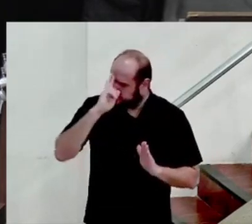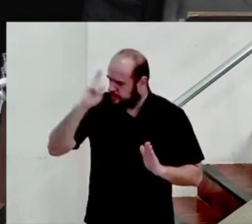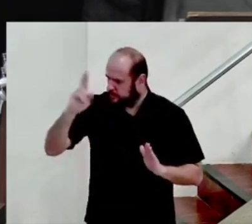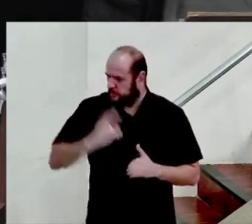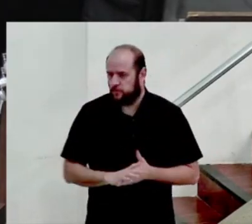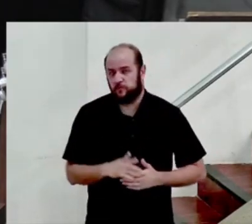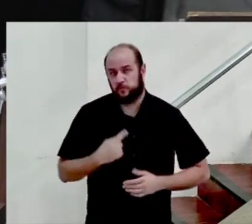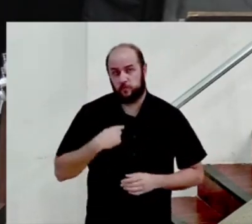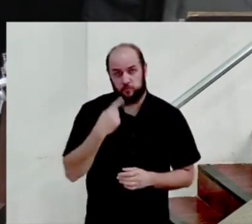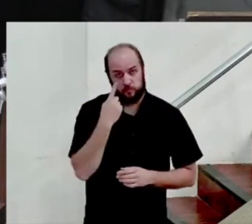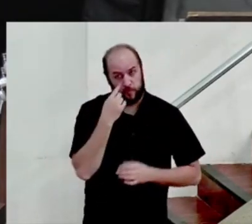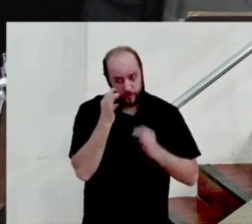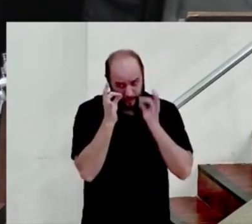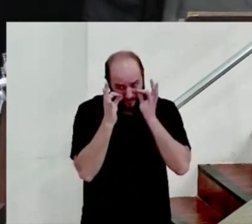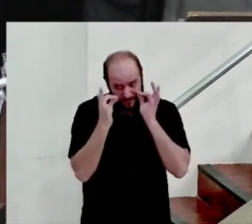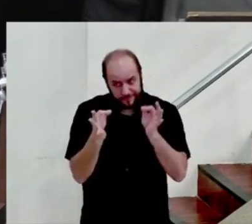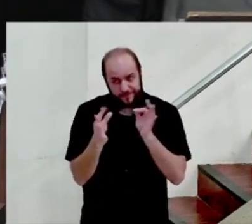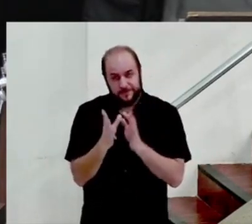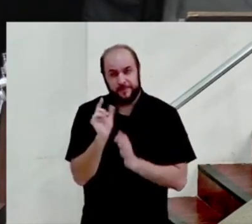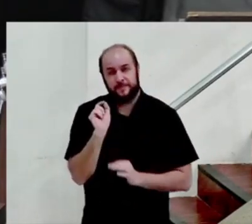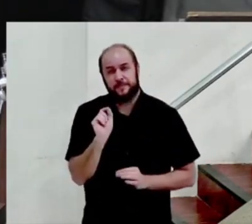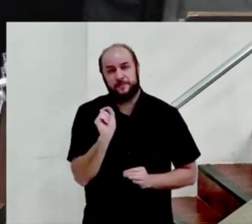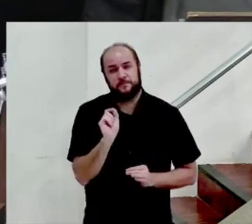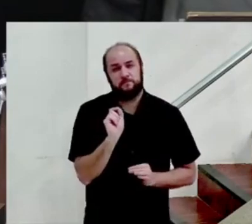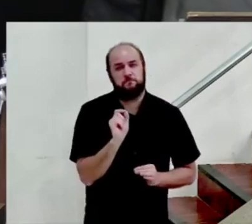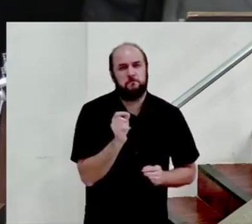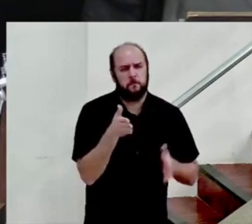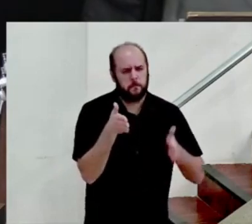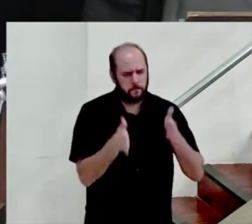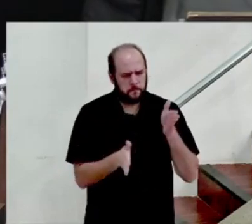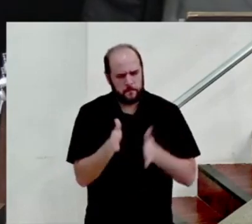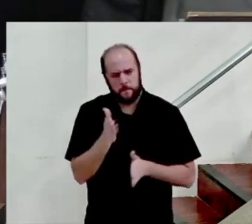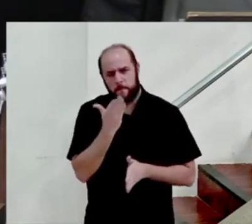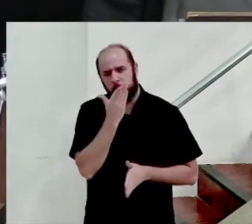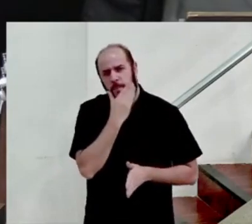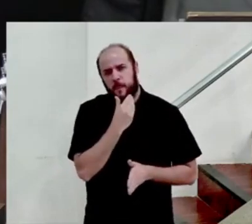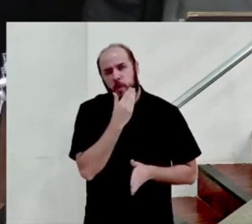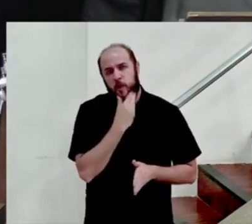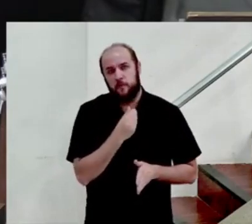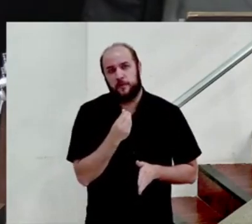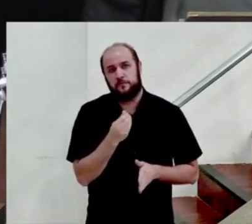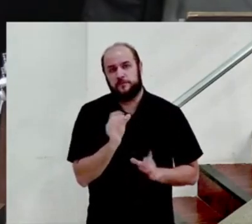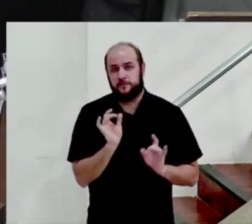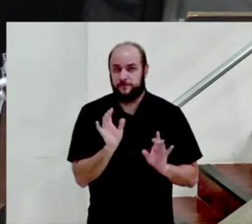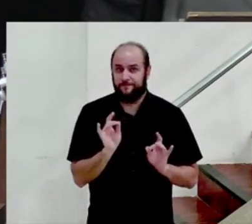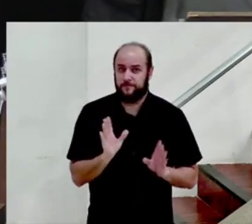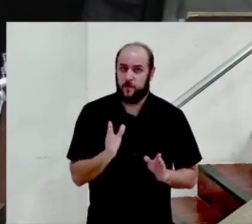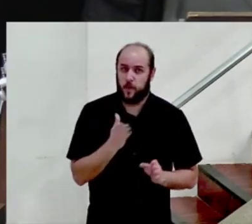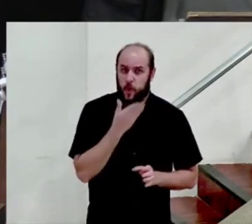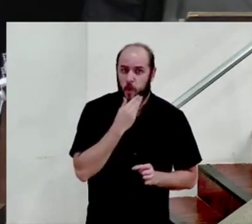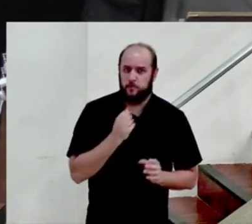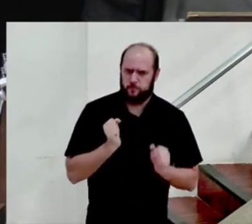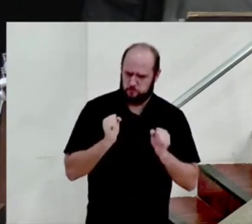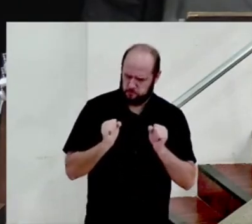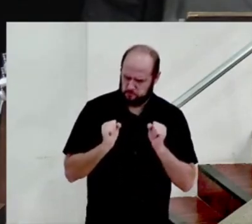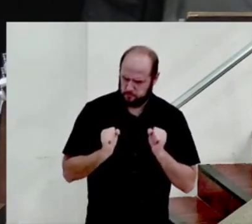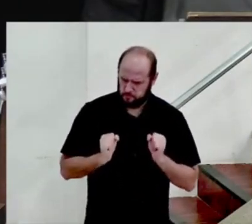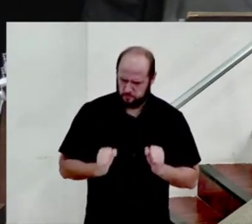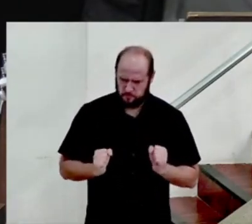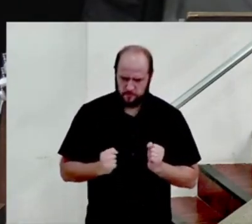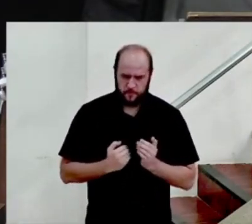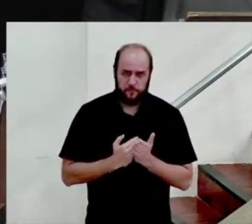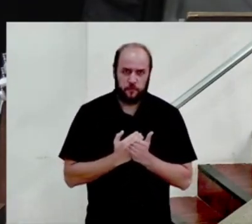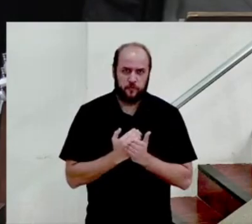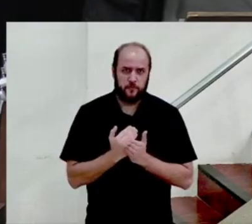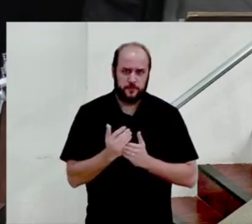que me chama muito a atenção é que em uma época em que os homens, especialmente aqueles que eram poderosos, começaram a